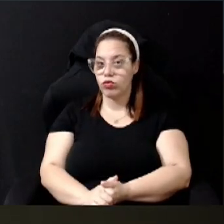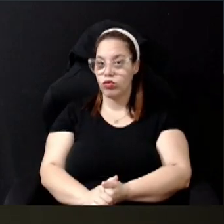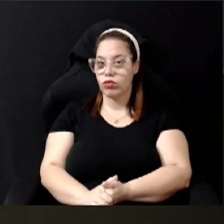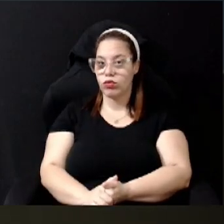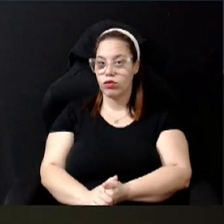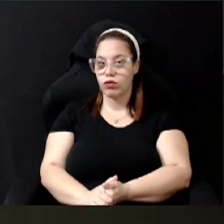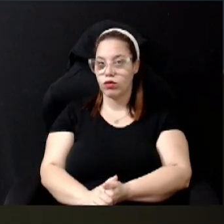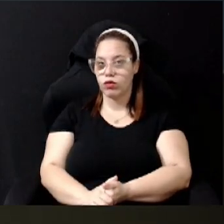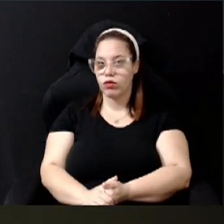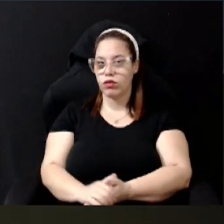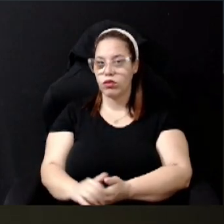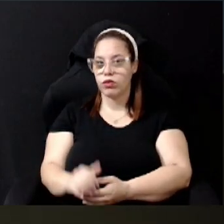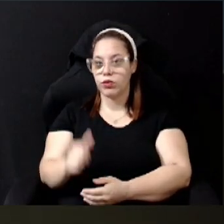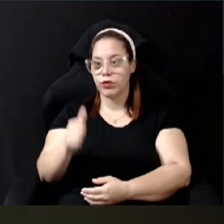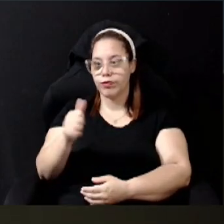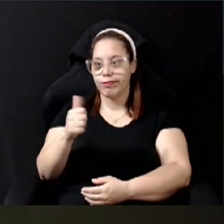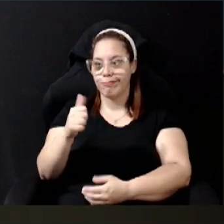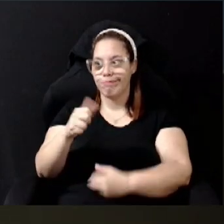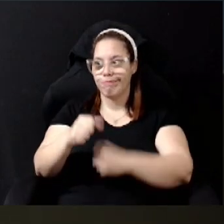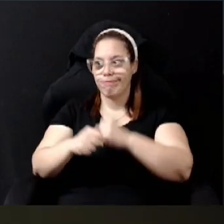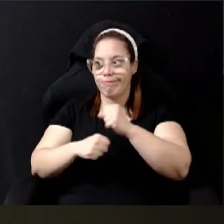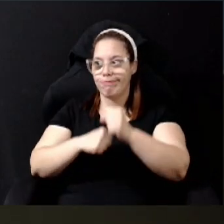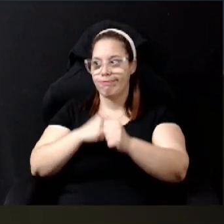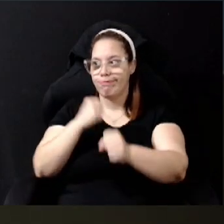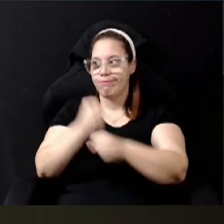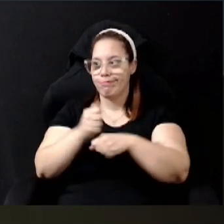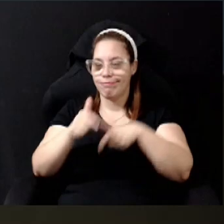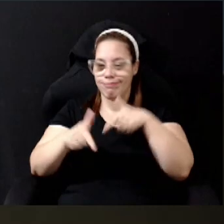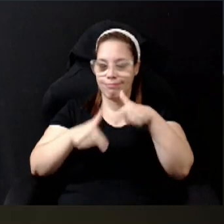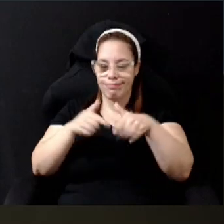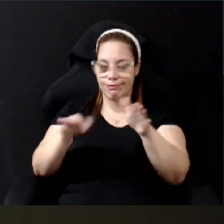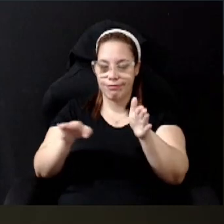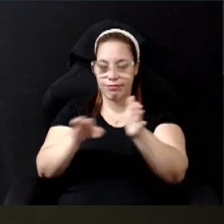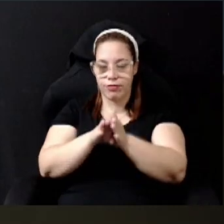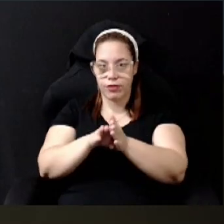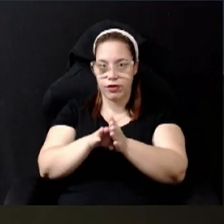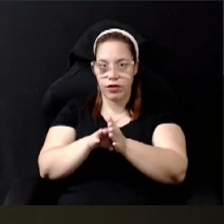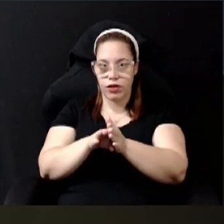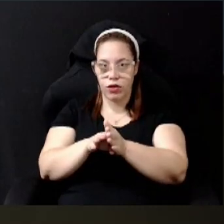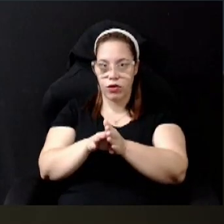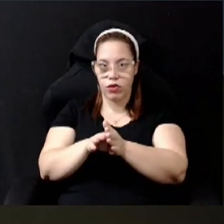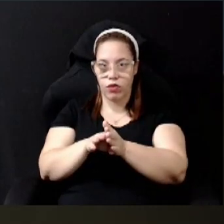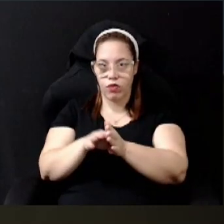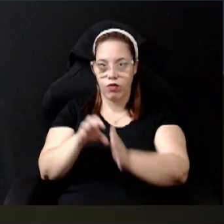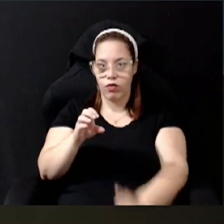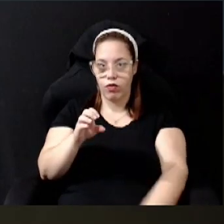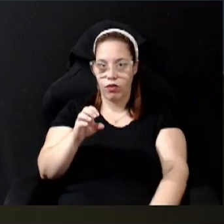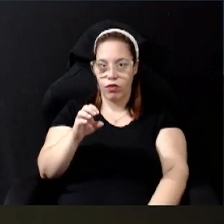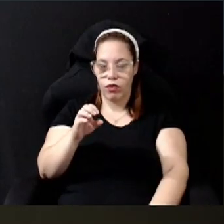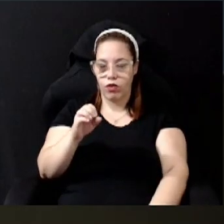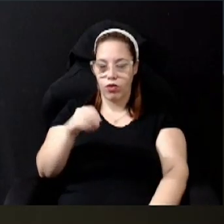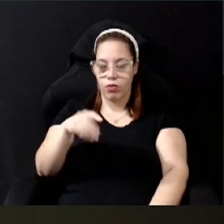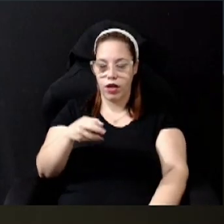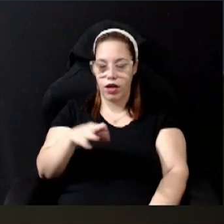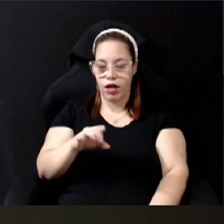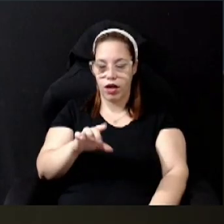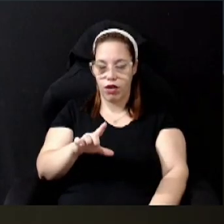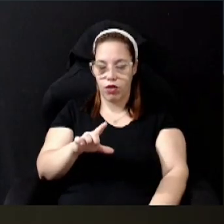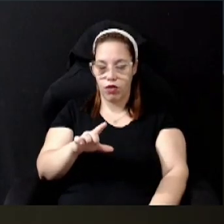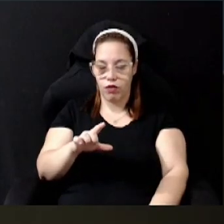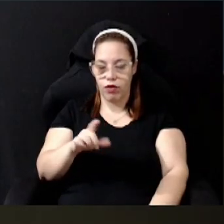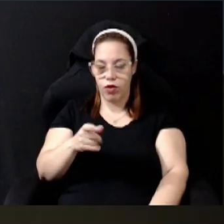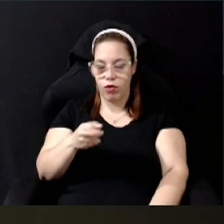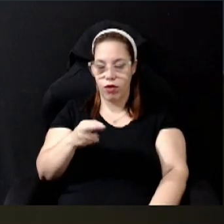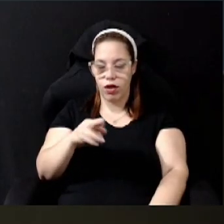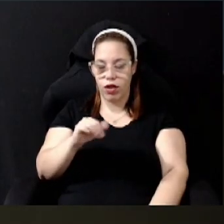foram 11 anos trabalhando. Eu entrei pelo setor comercial, como operadora de telemarketing. Eu tinha 17